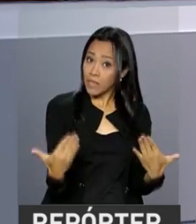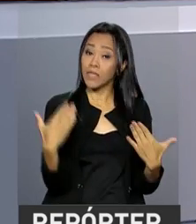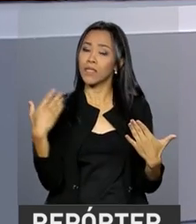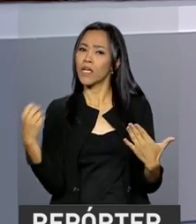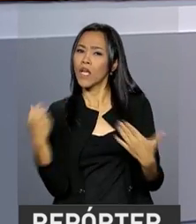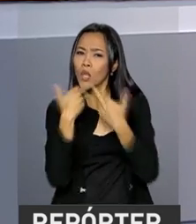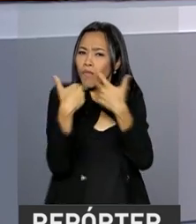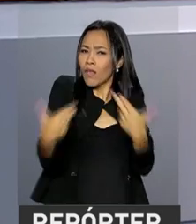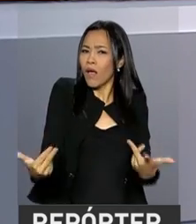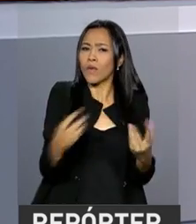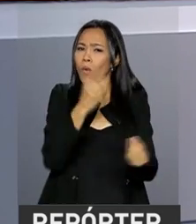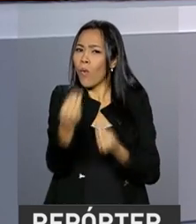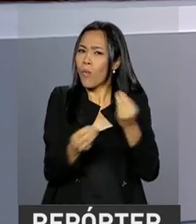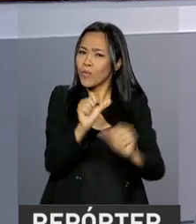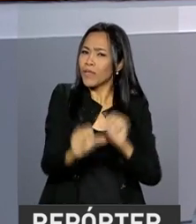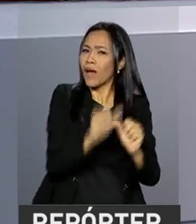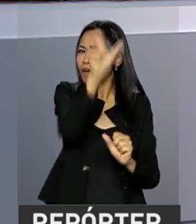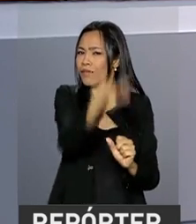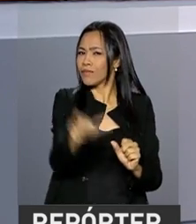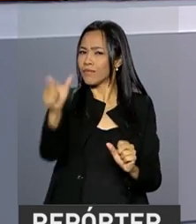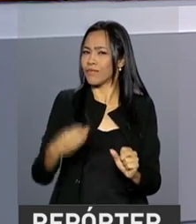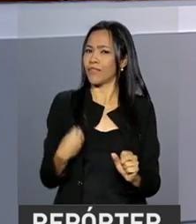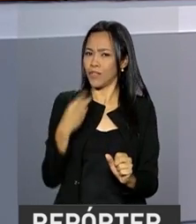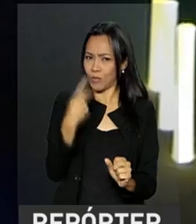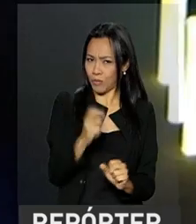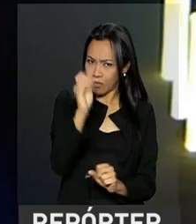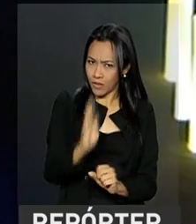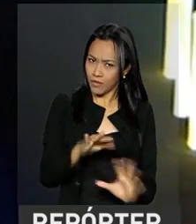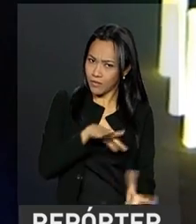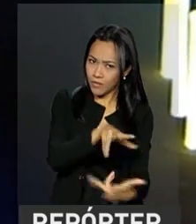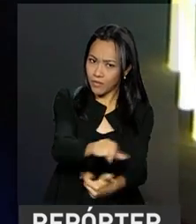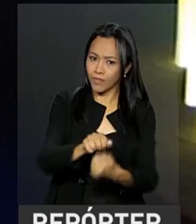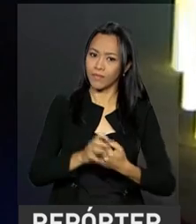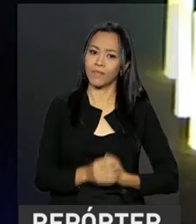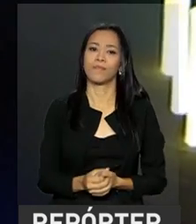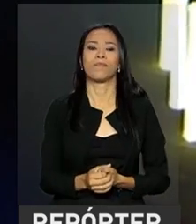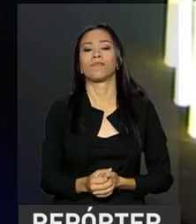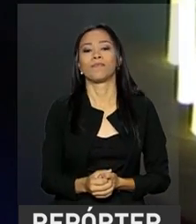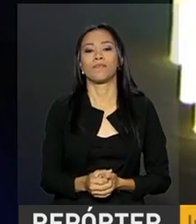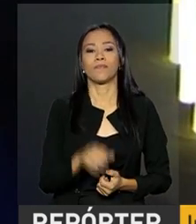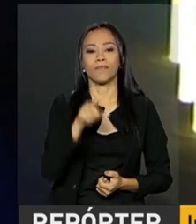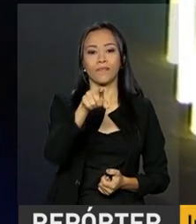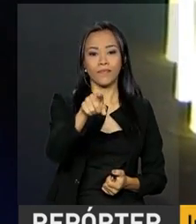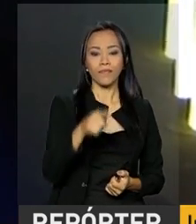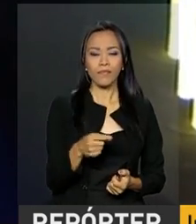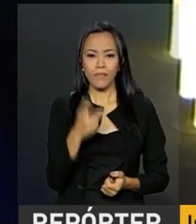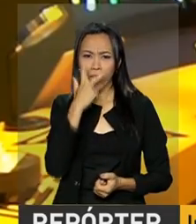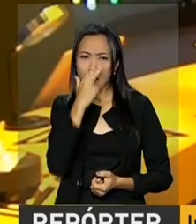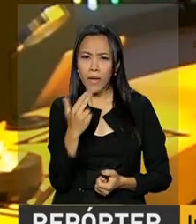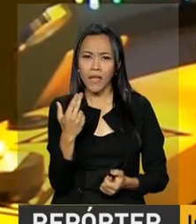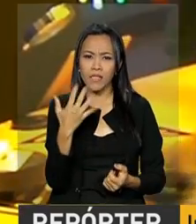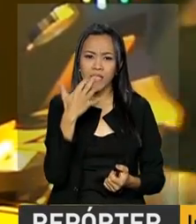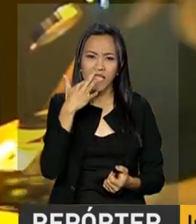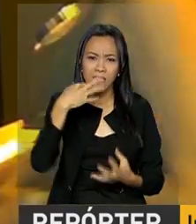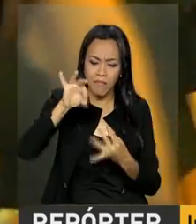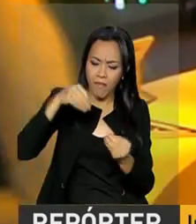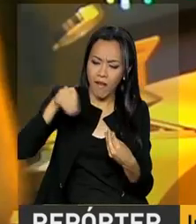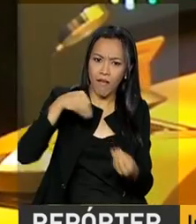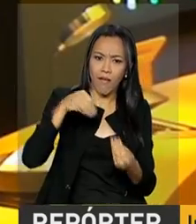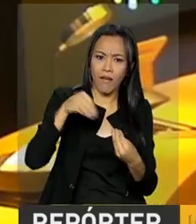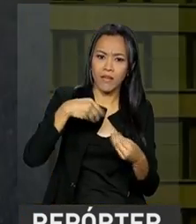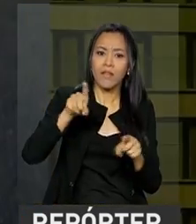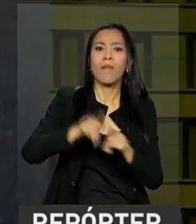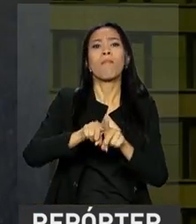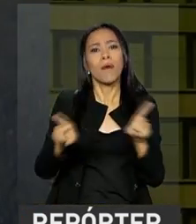transformaram Vidas pelo país e pelo mundo embalagens que parecem de plástico mas são feitas de